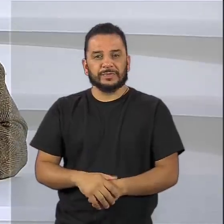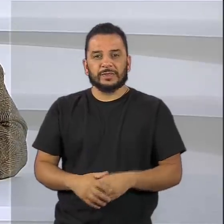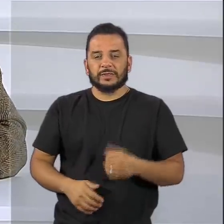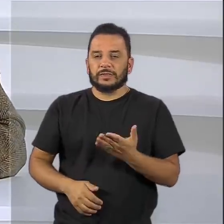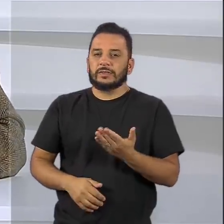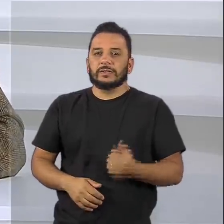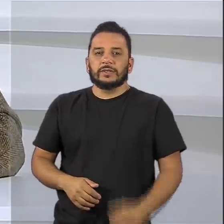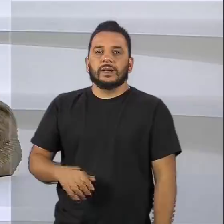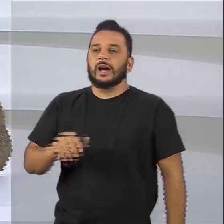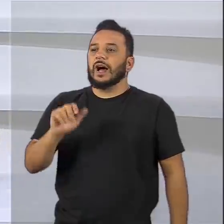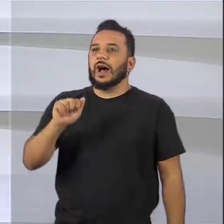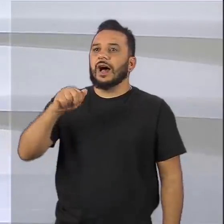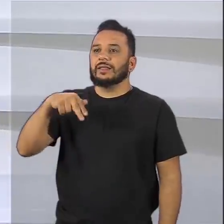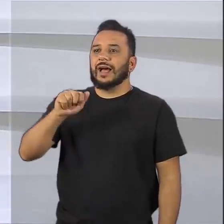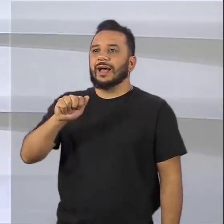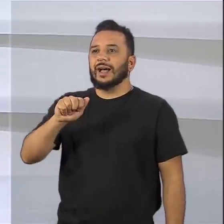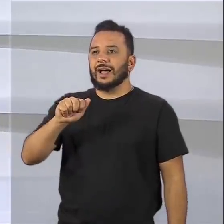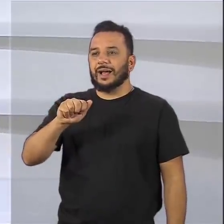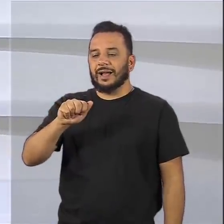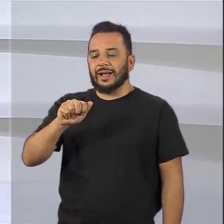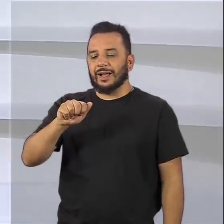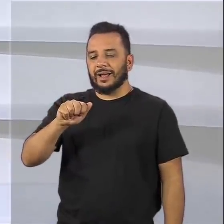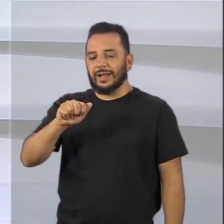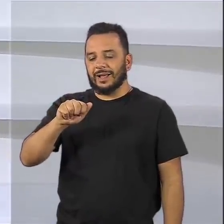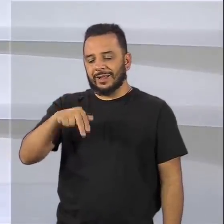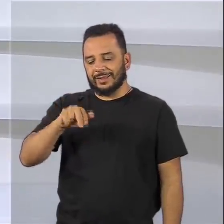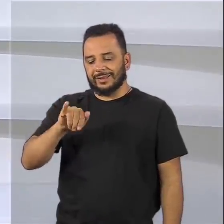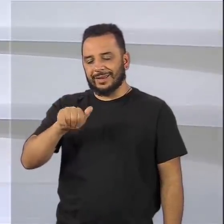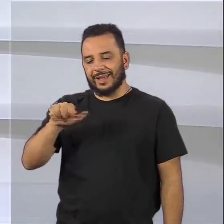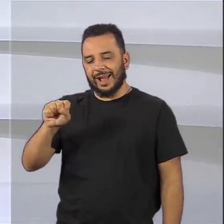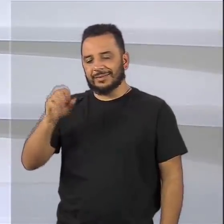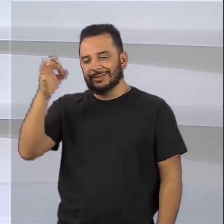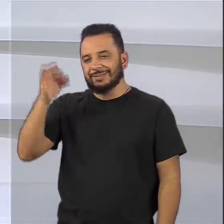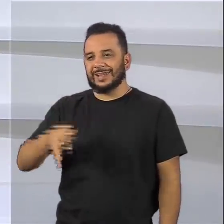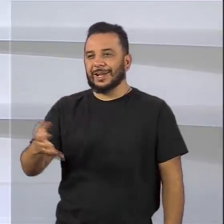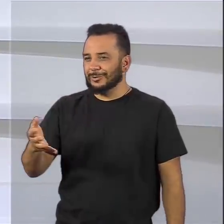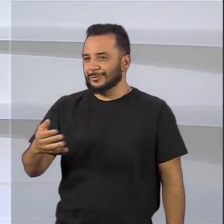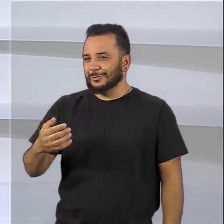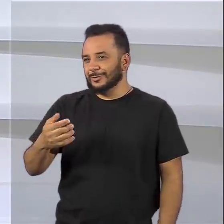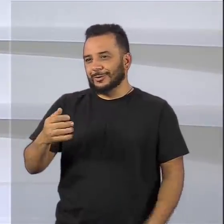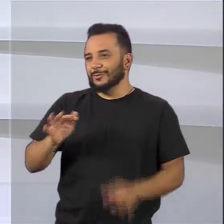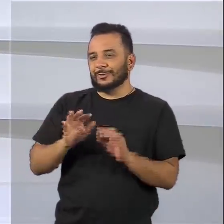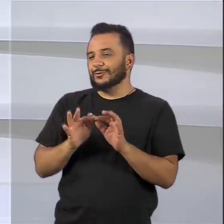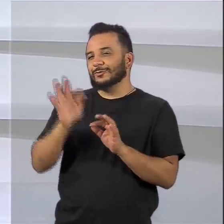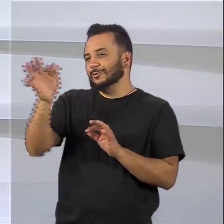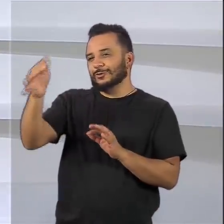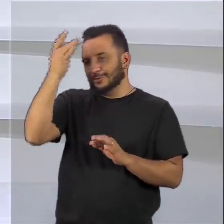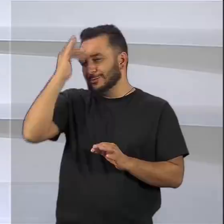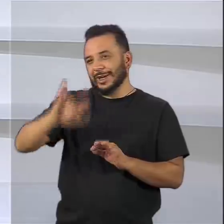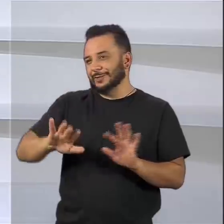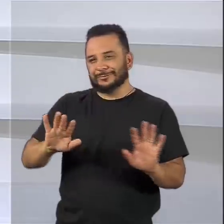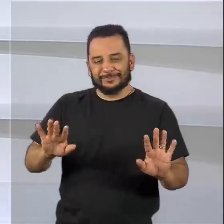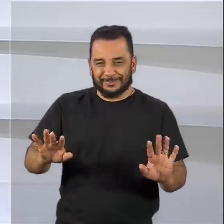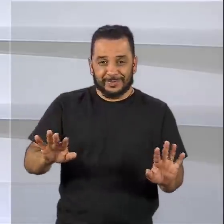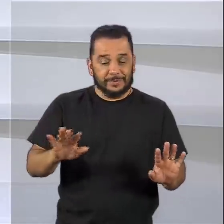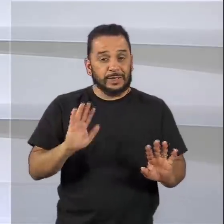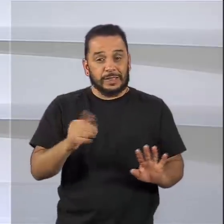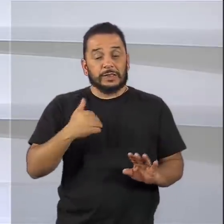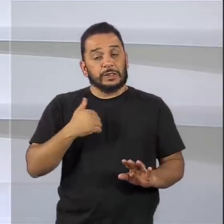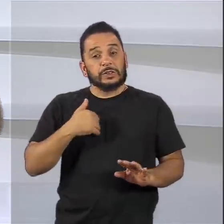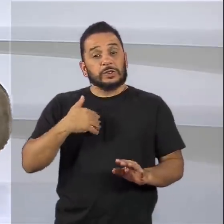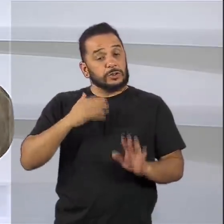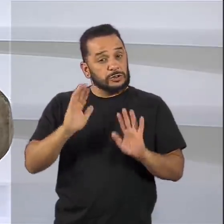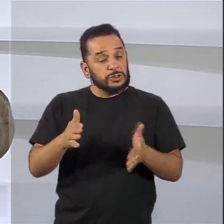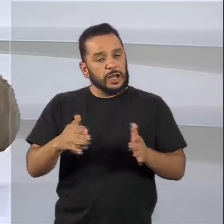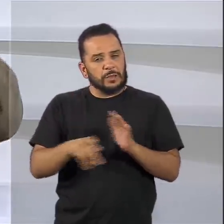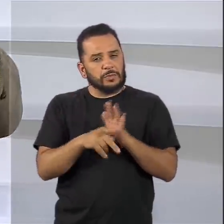Ananias, né? Ananias está certo. Ananias está certo. Não, mas a única coisa é que o sistema tem se demonstrado imensamente resiliente. Quer dizer,